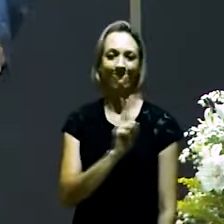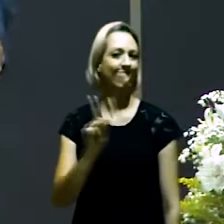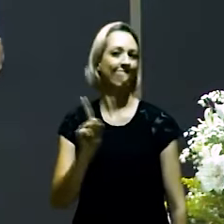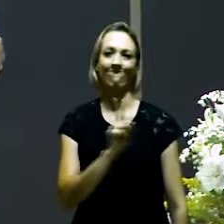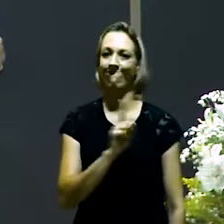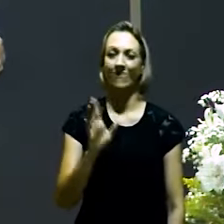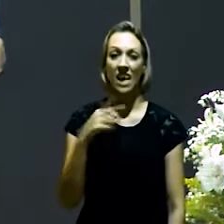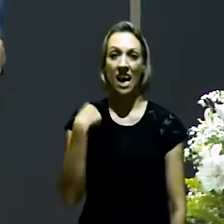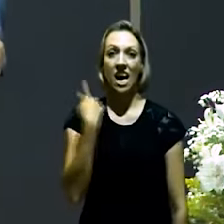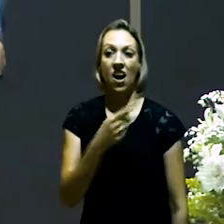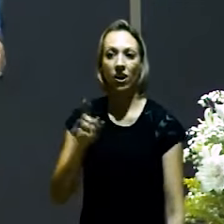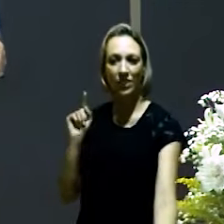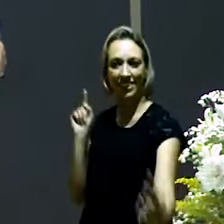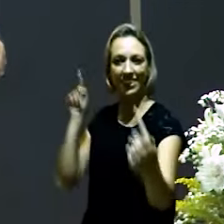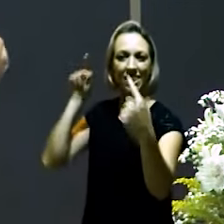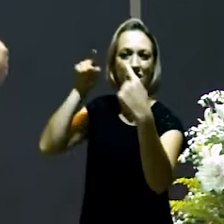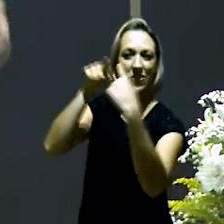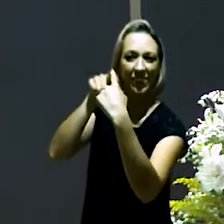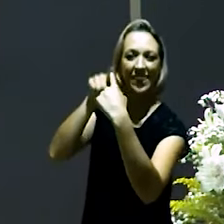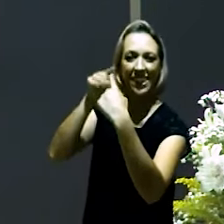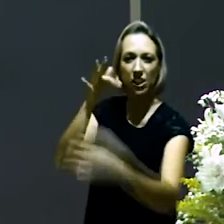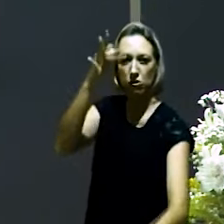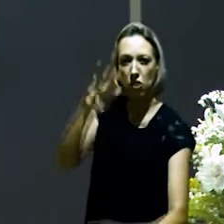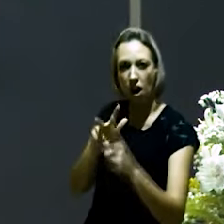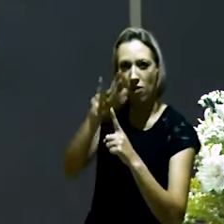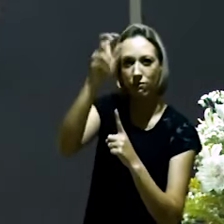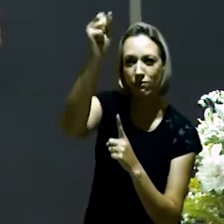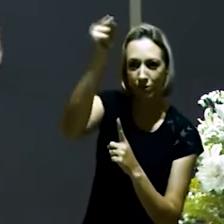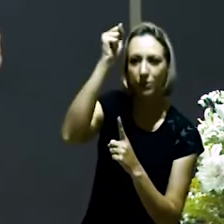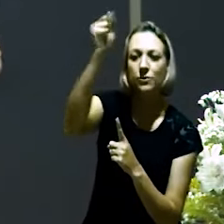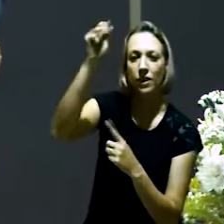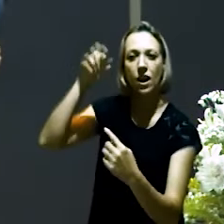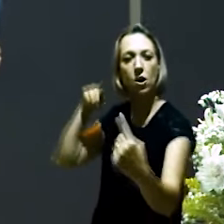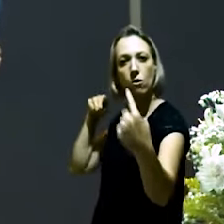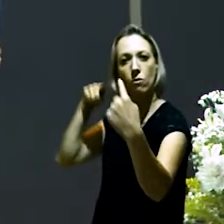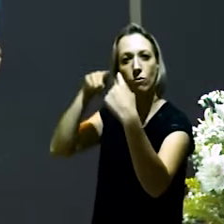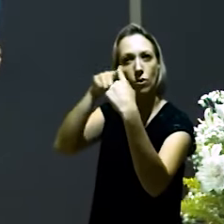o objetivo da conquista. Nessa batalha nós éramos o alvo.